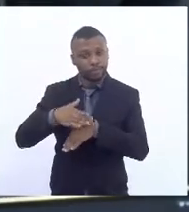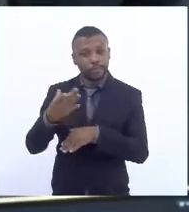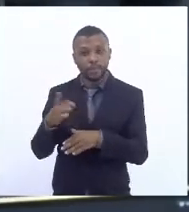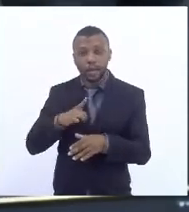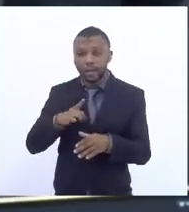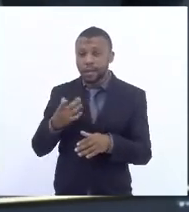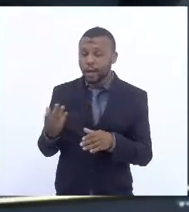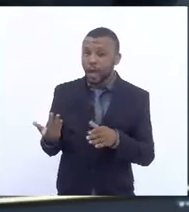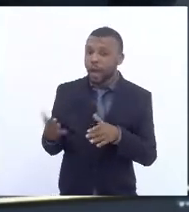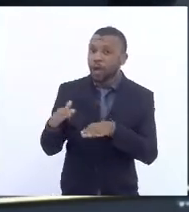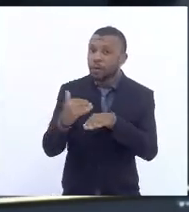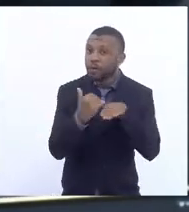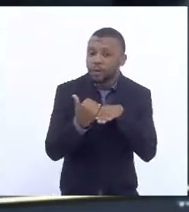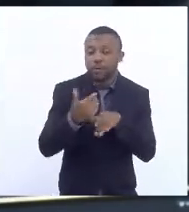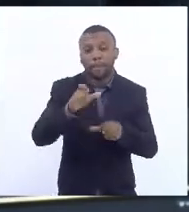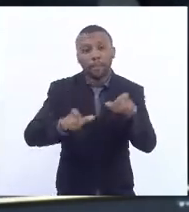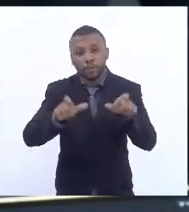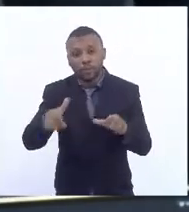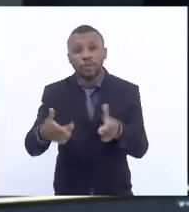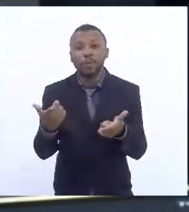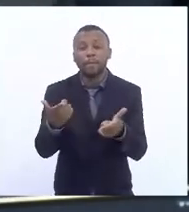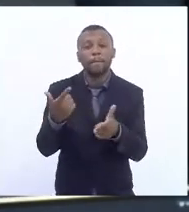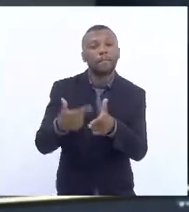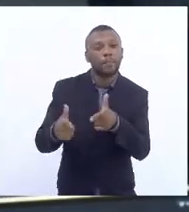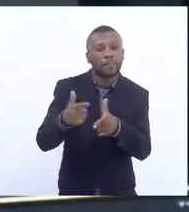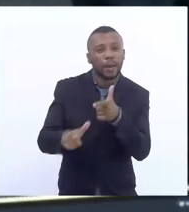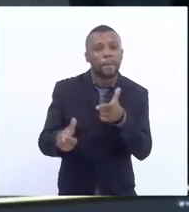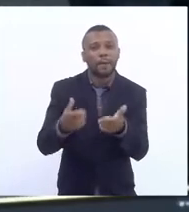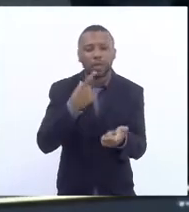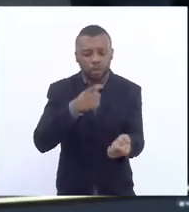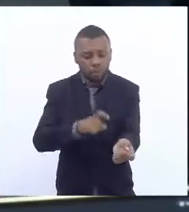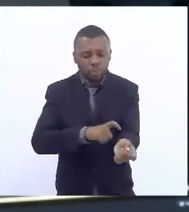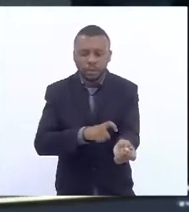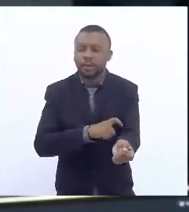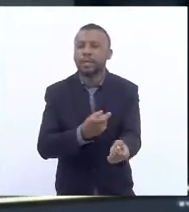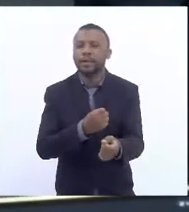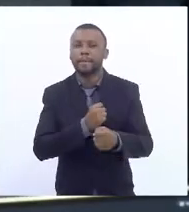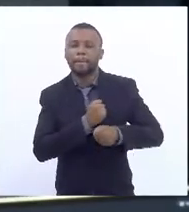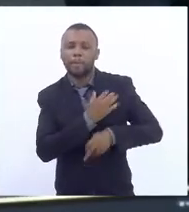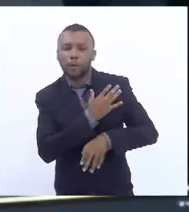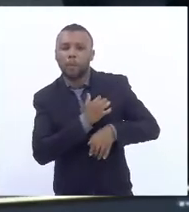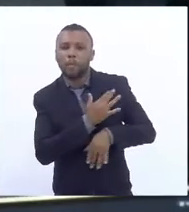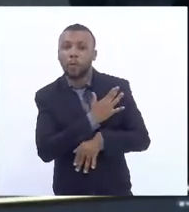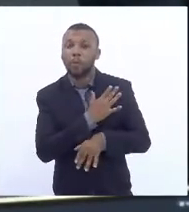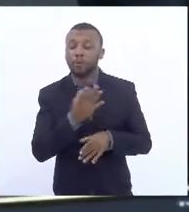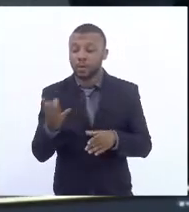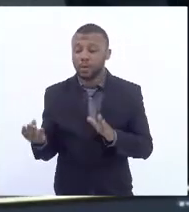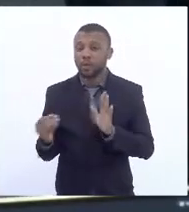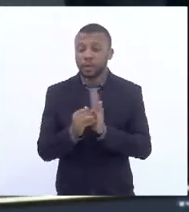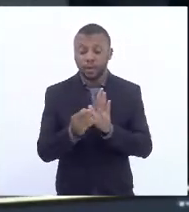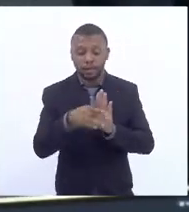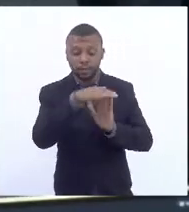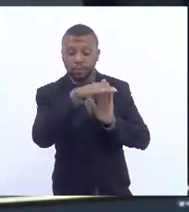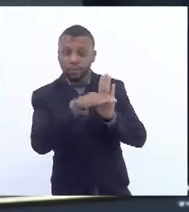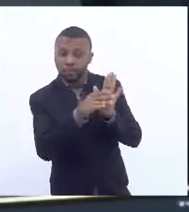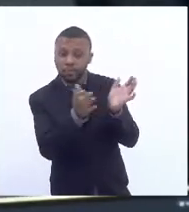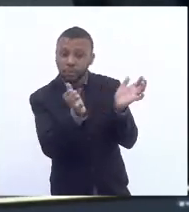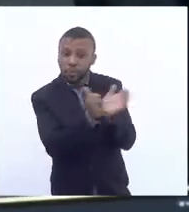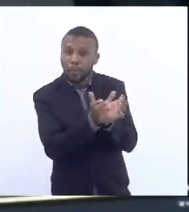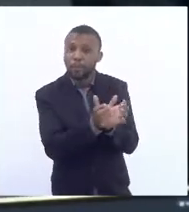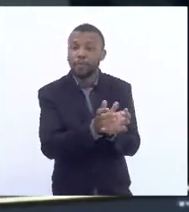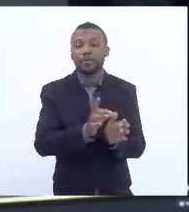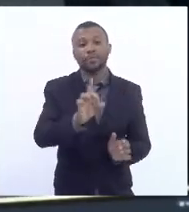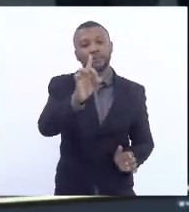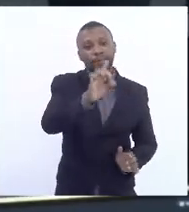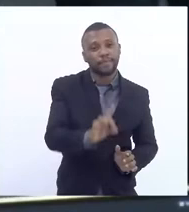de pessoas com disfunção linfática primária ou secundária como pessoa com deficiência no âmbito do Estado do Rio de Janeiro.